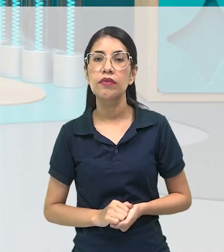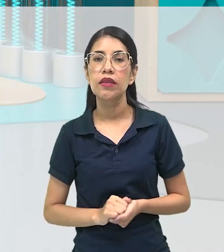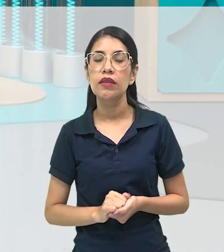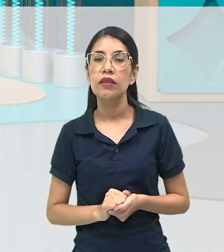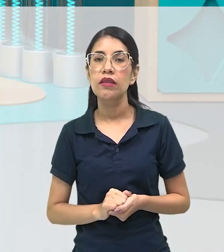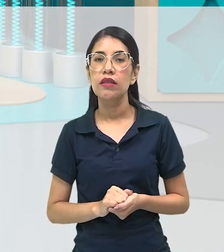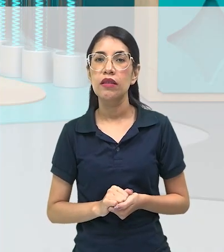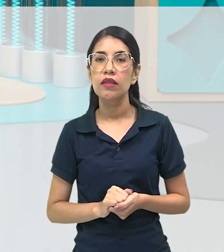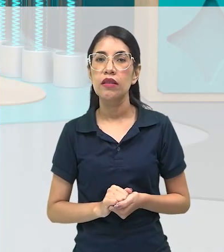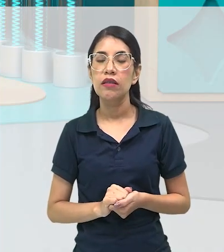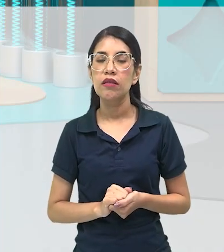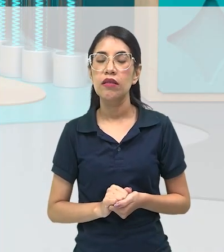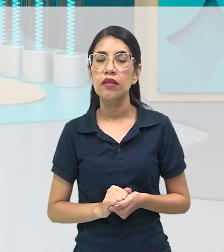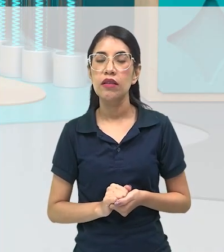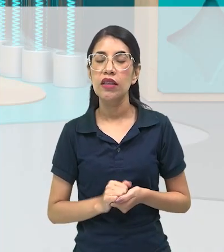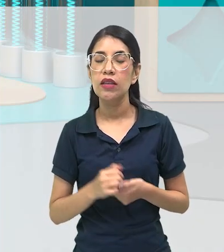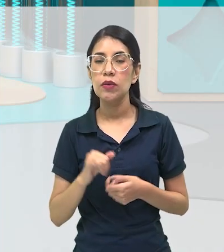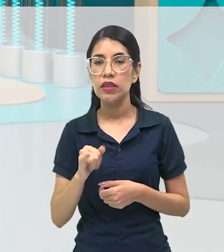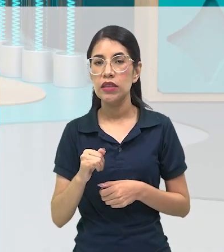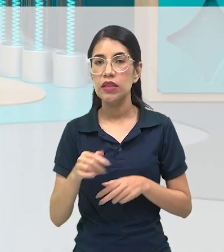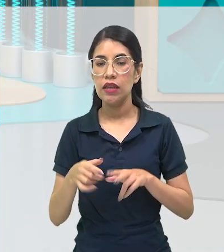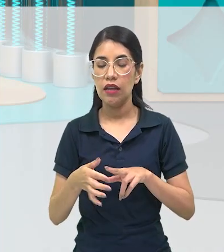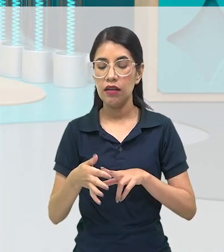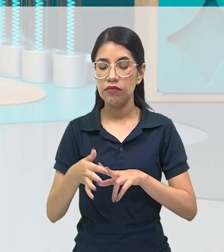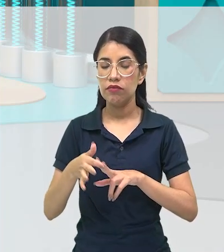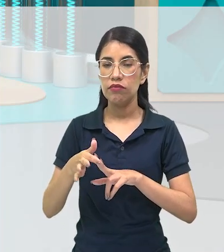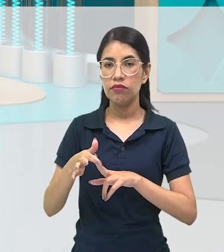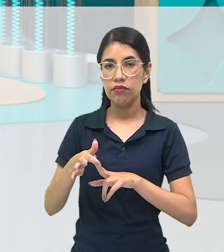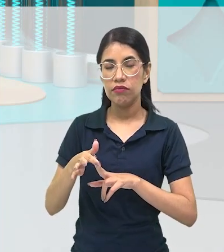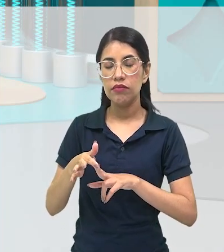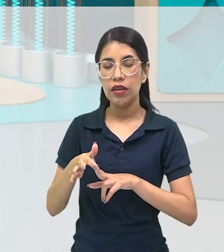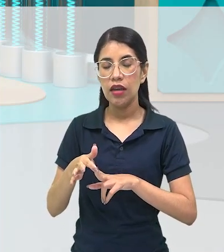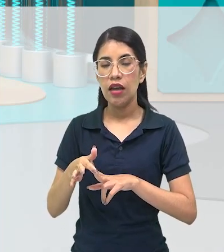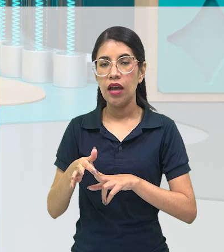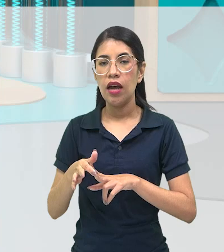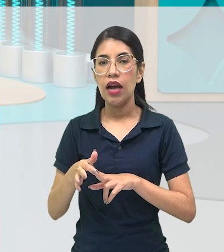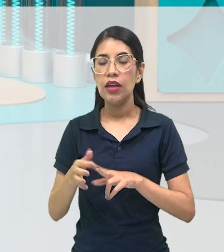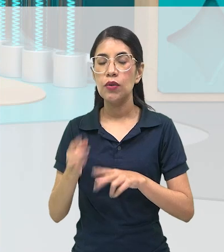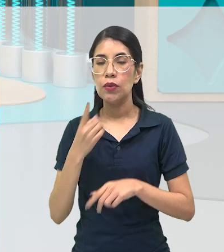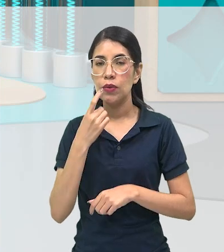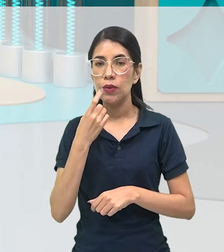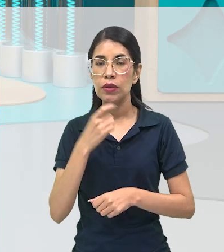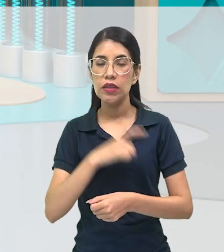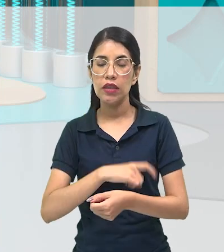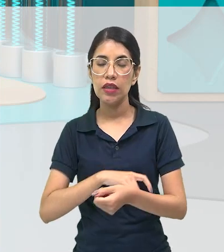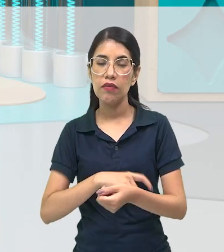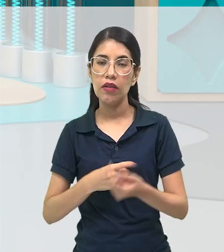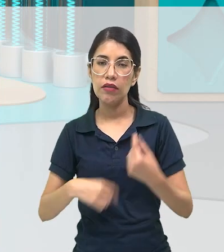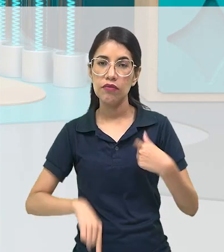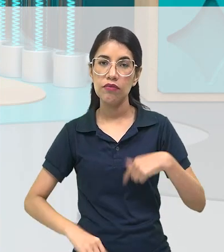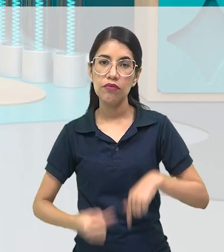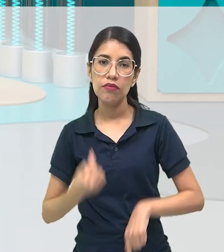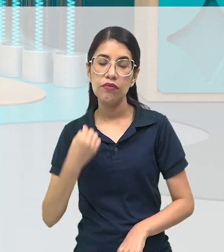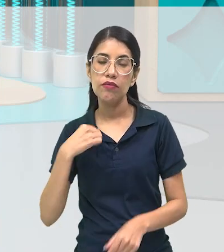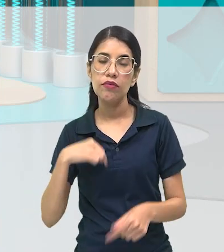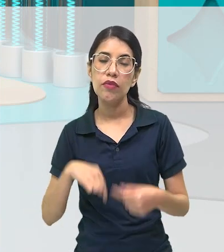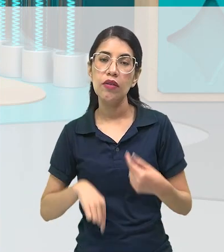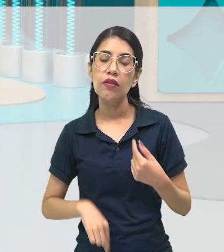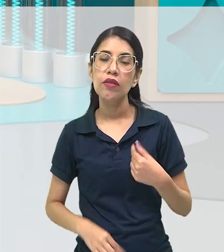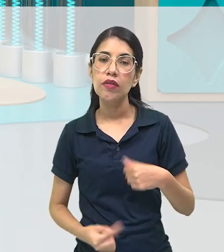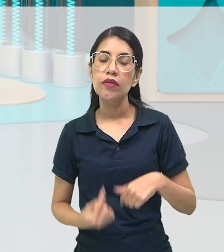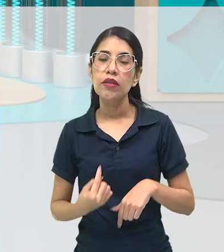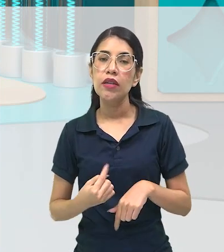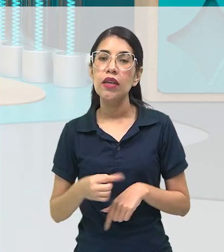você leva um pouquinho a perna da vítima, aí esse sangue retorna melhor, se espalha melhor pelo corpo